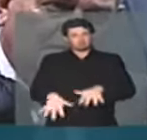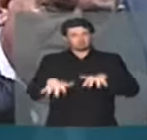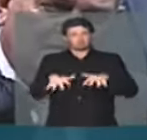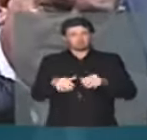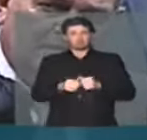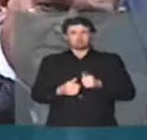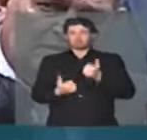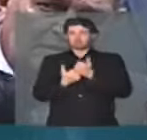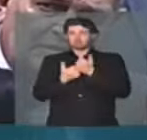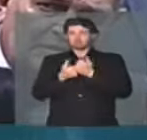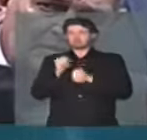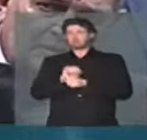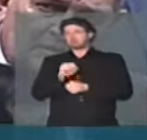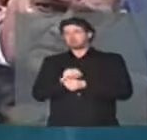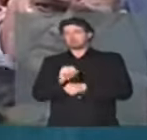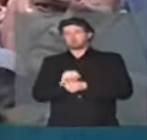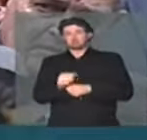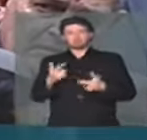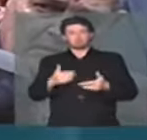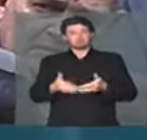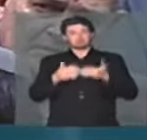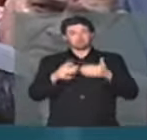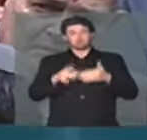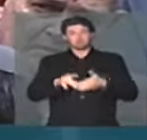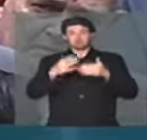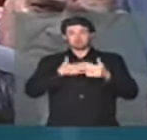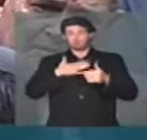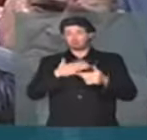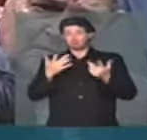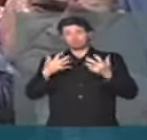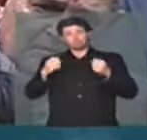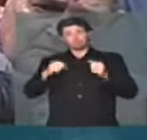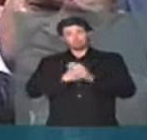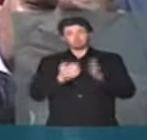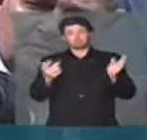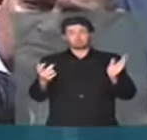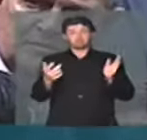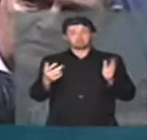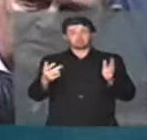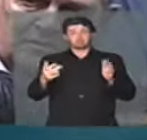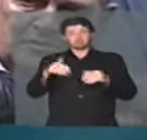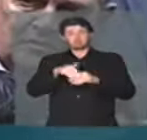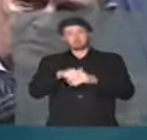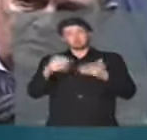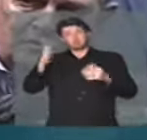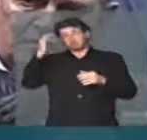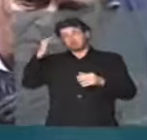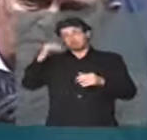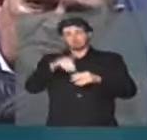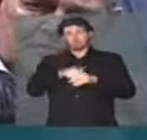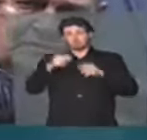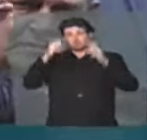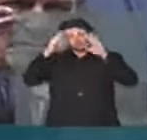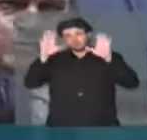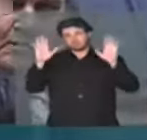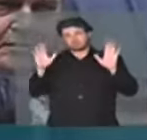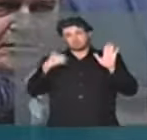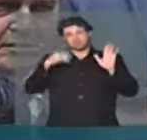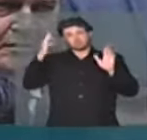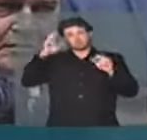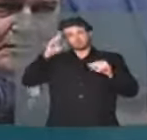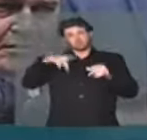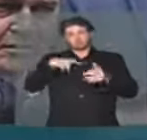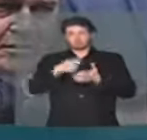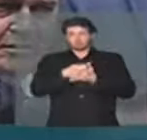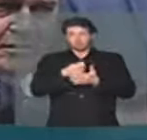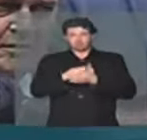plenário, assessoria esperando. Eu quero pedir, se meu líder não puder, que a gente possa obstruir para a votação e votamos amanhã com todo o respeito. Eu sei que Vossa Excelência tem